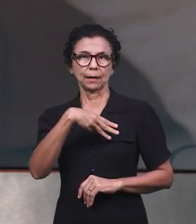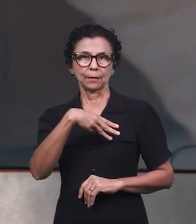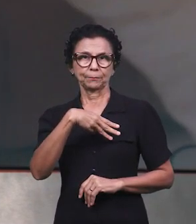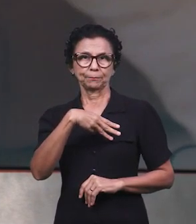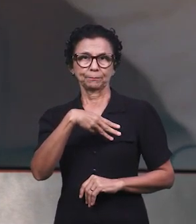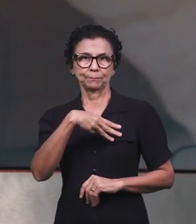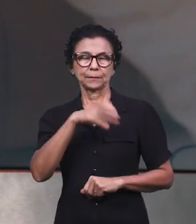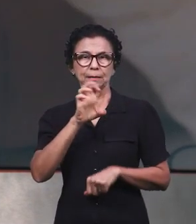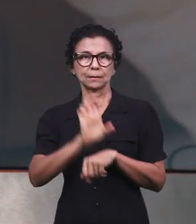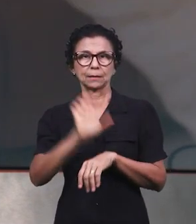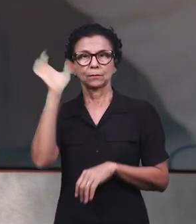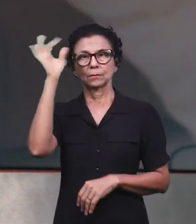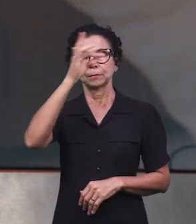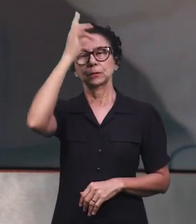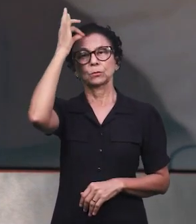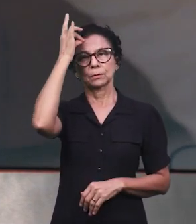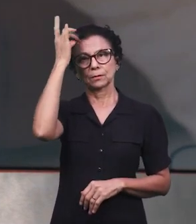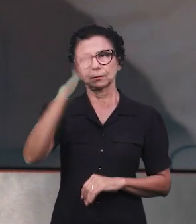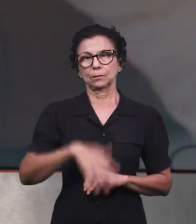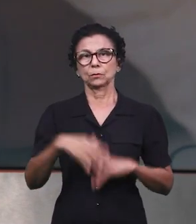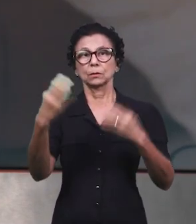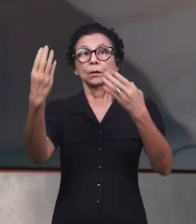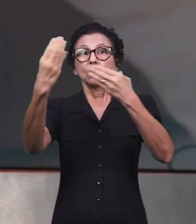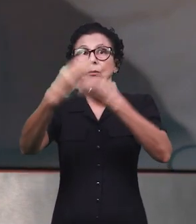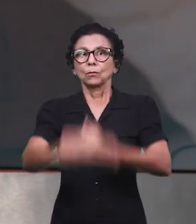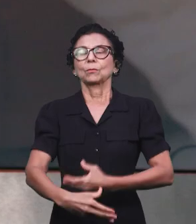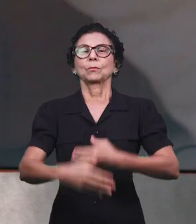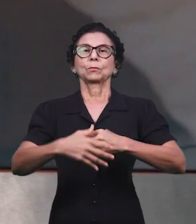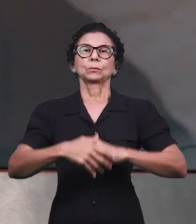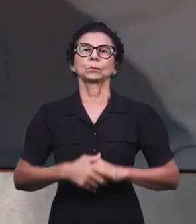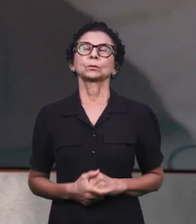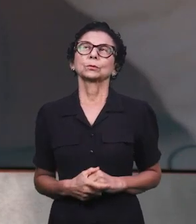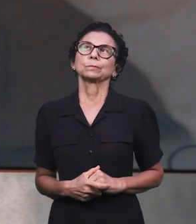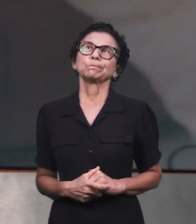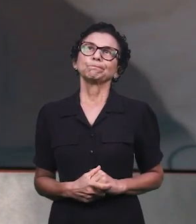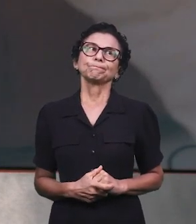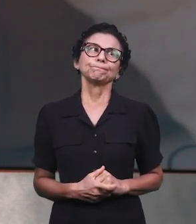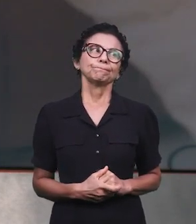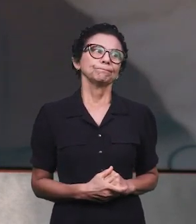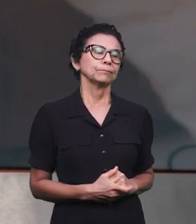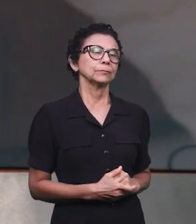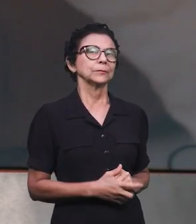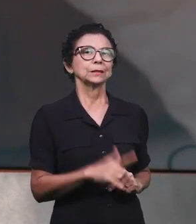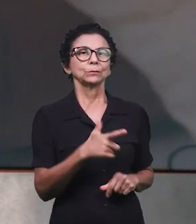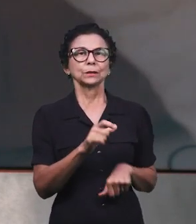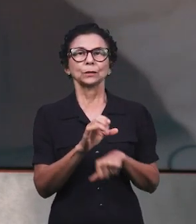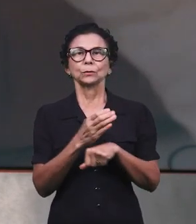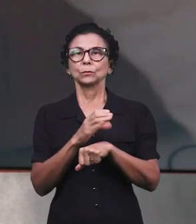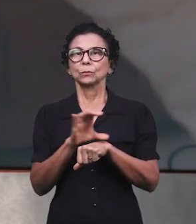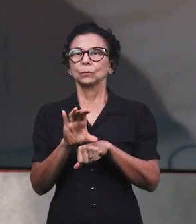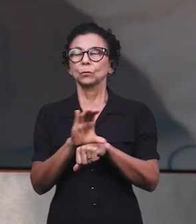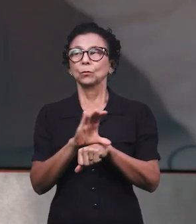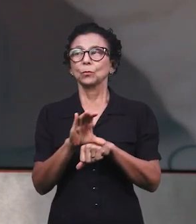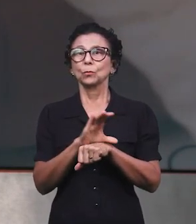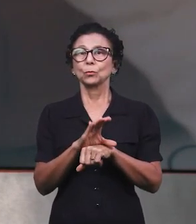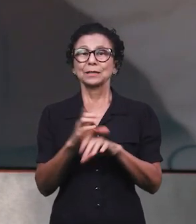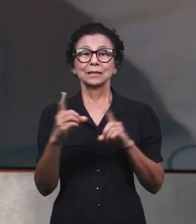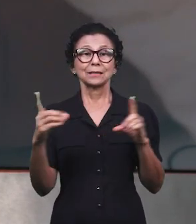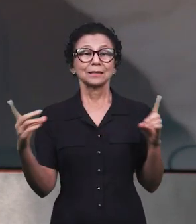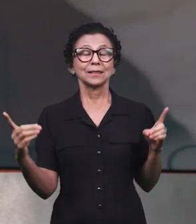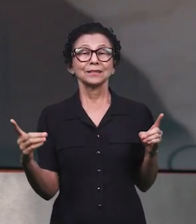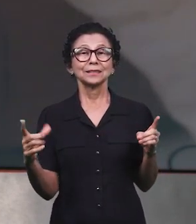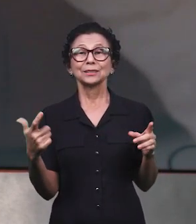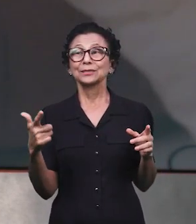né? Às vezes não encontraria um curso direcionado num ensino à distância,